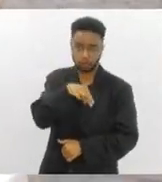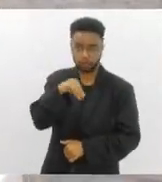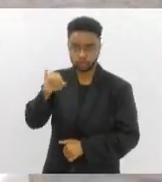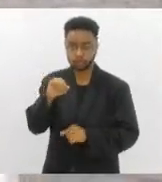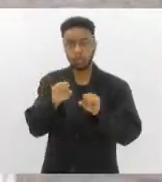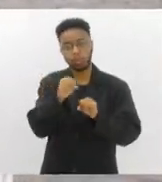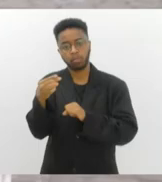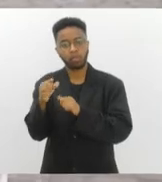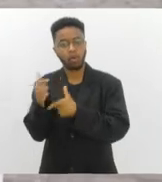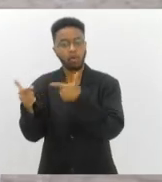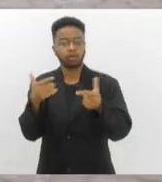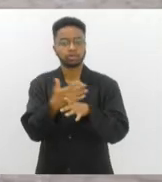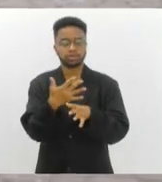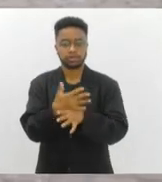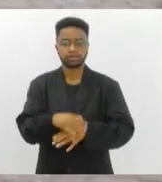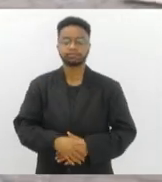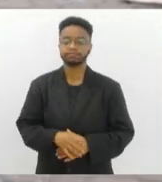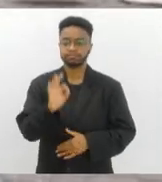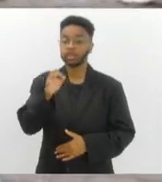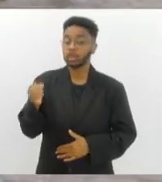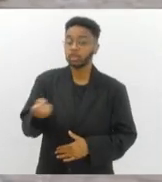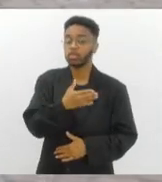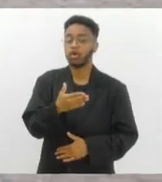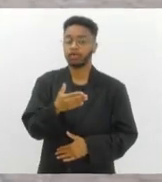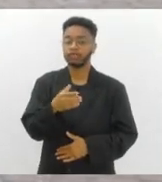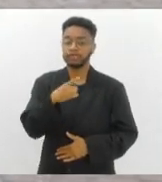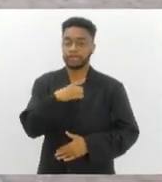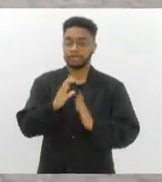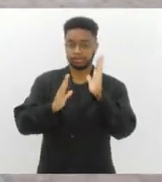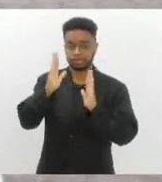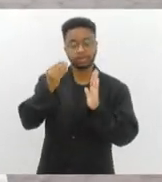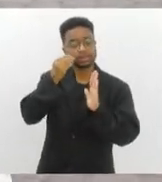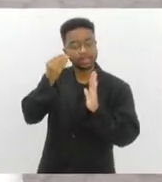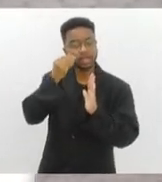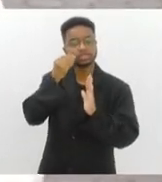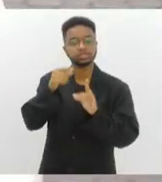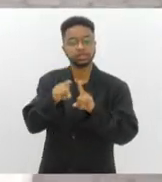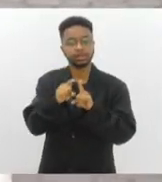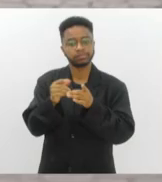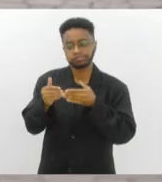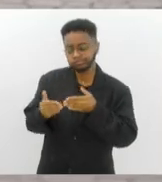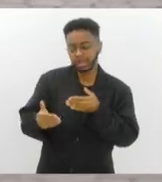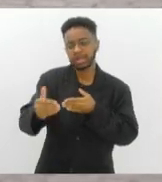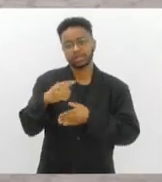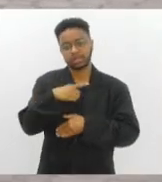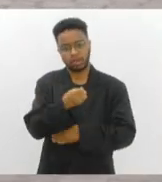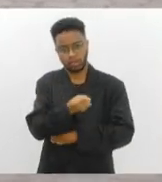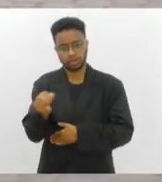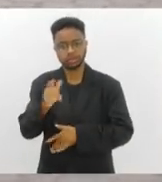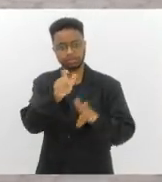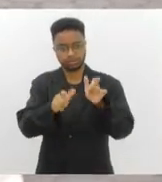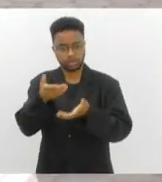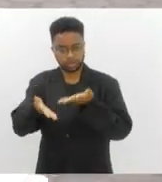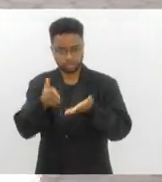município do estado. Essa inovação passou por um período de teste, desde o lançamento até agora tem uma quantidade de atendimentos que já foram